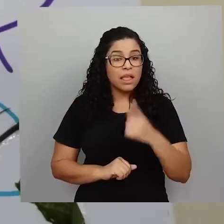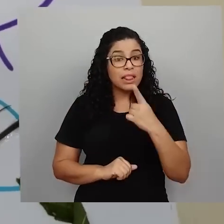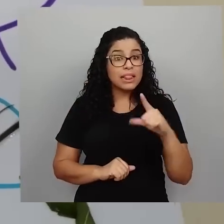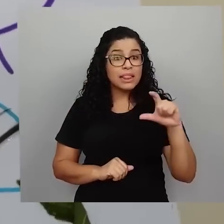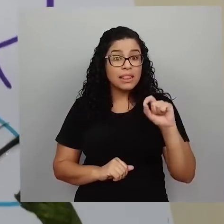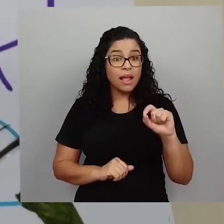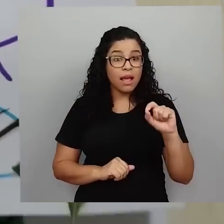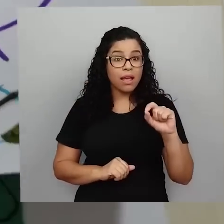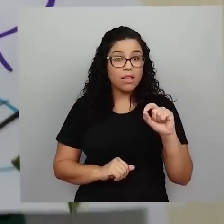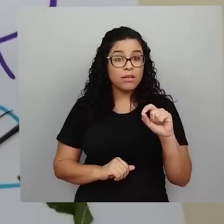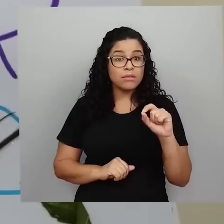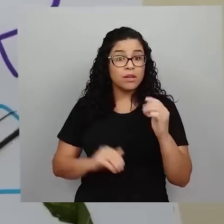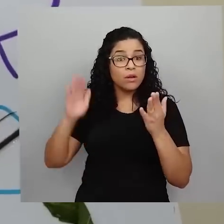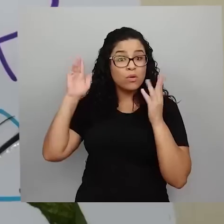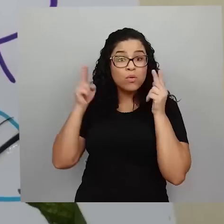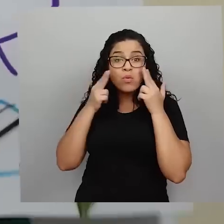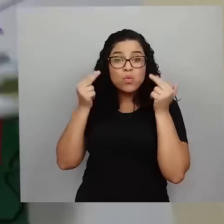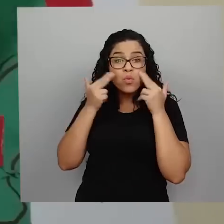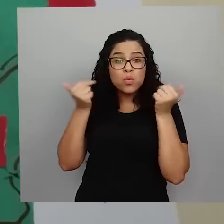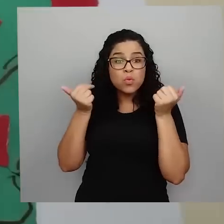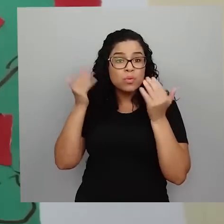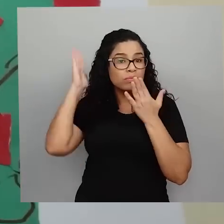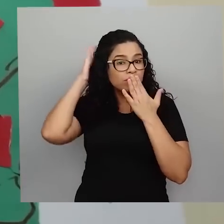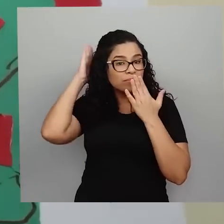10 índiozinhos,